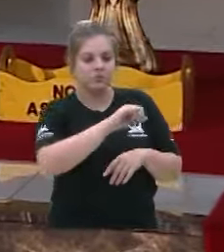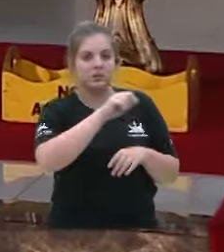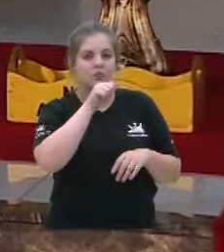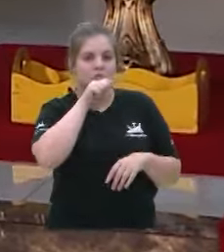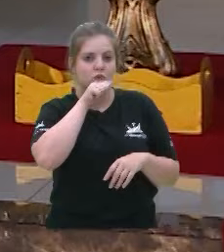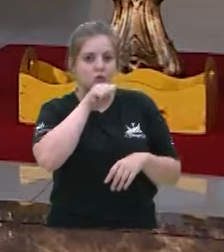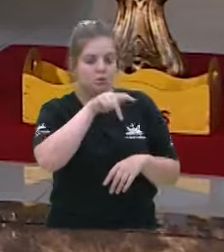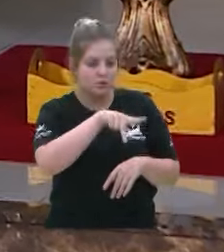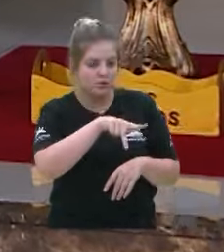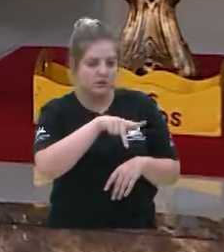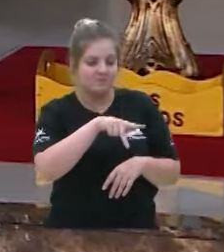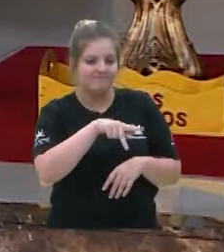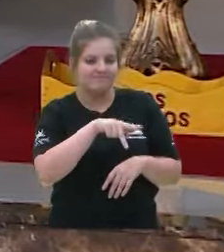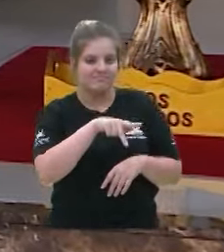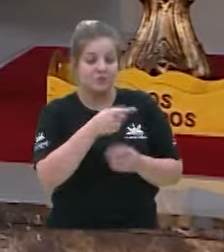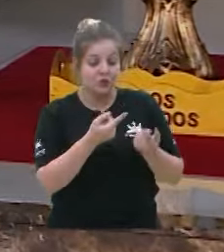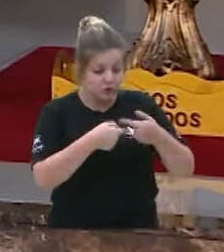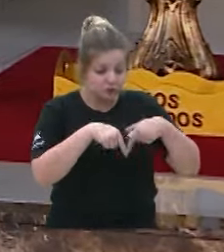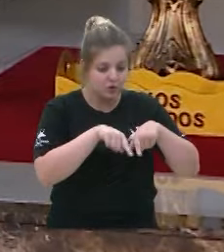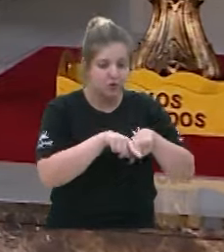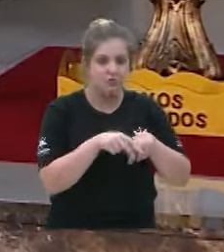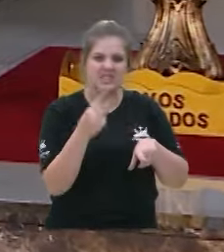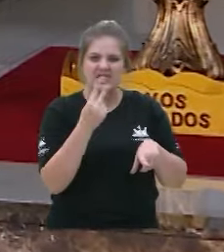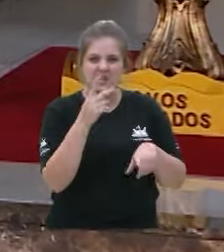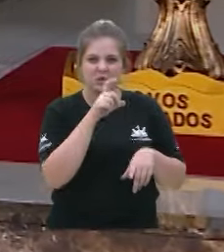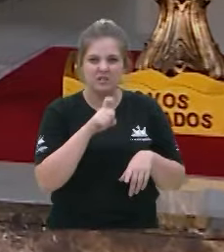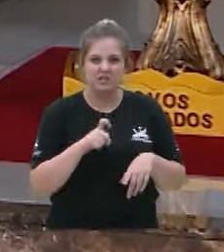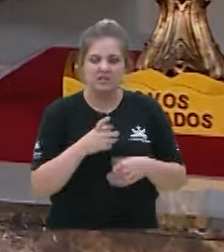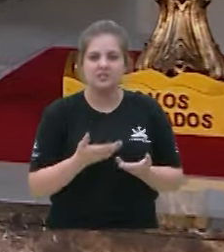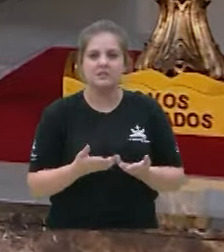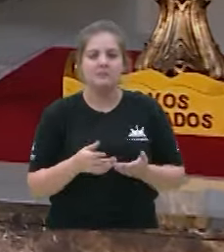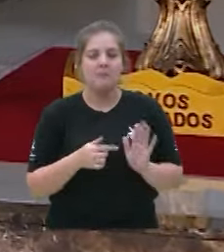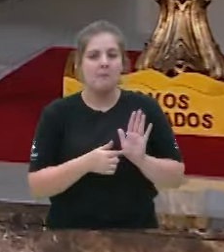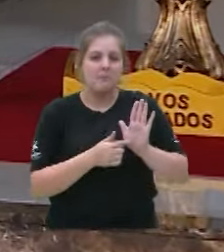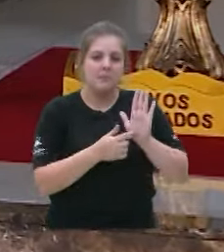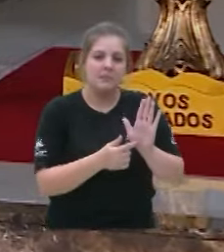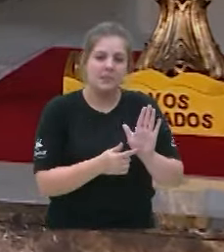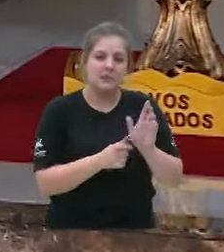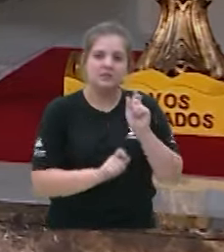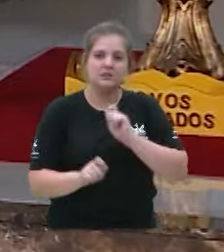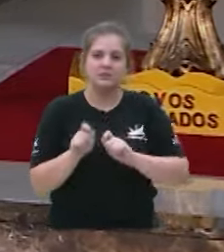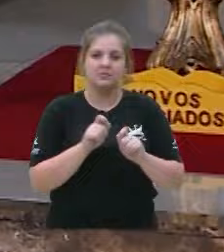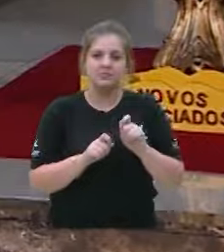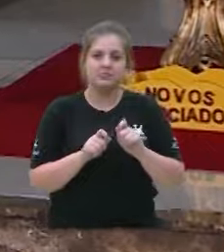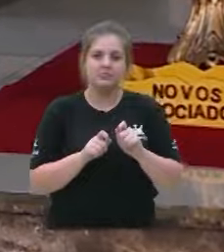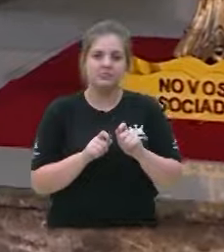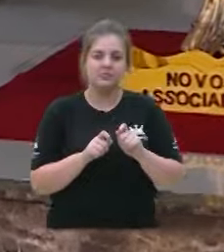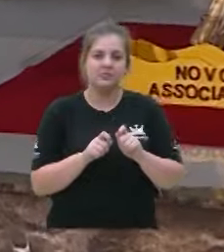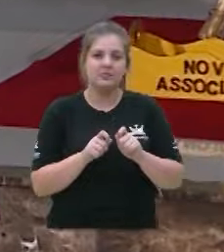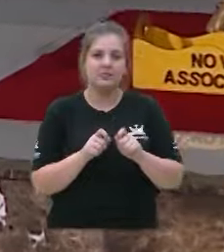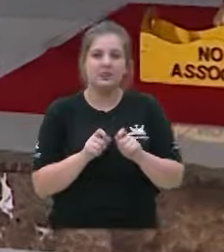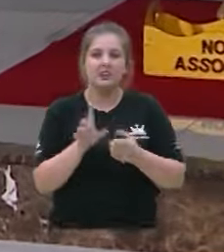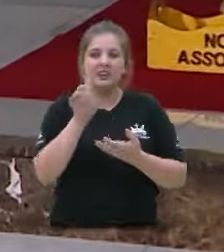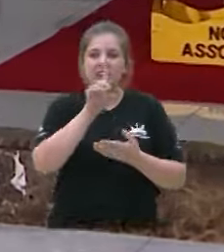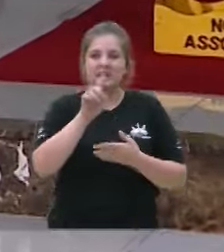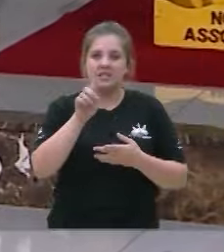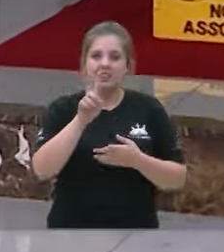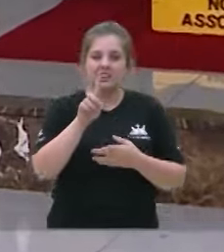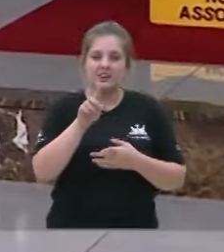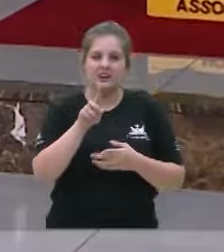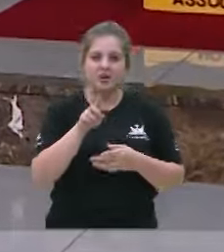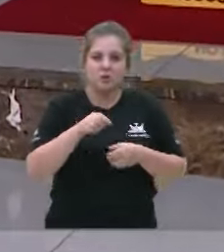segunda vez mostra aqui neste texto a insistência de